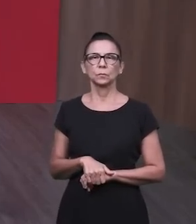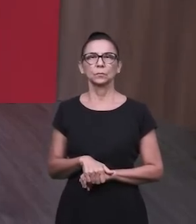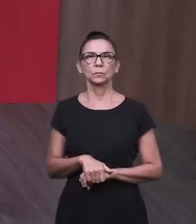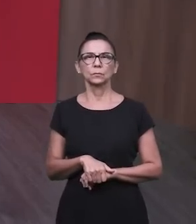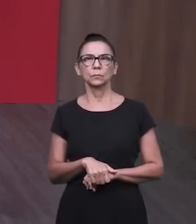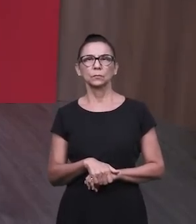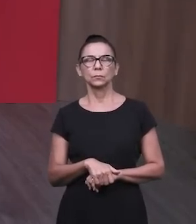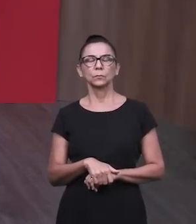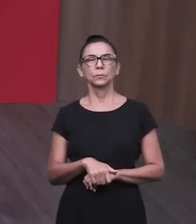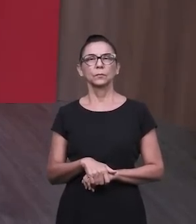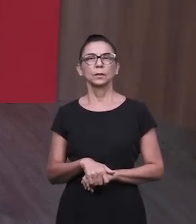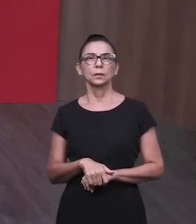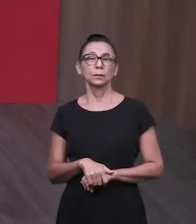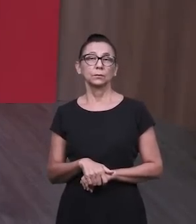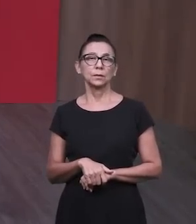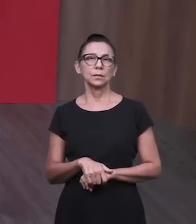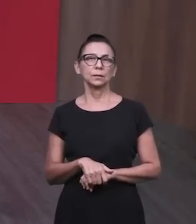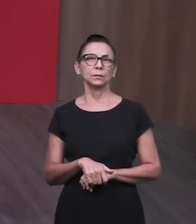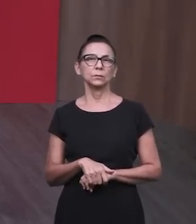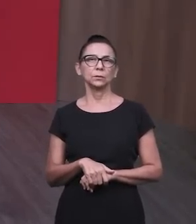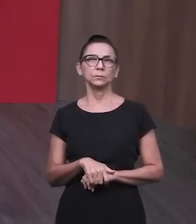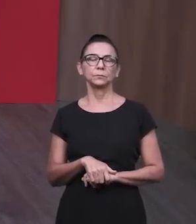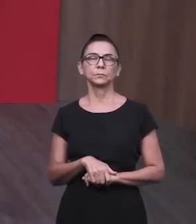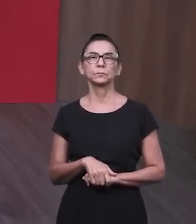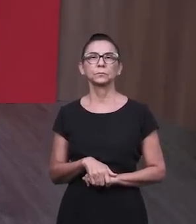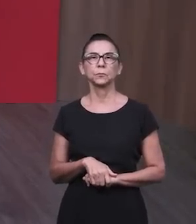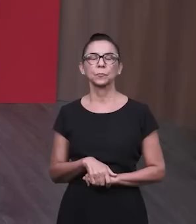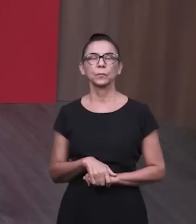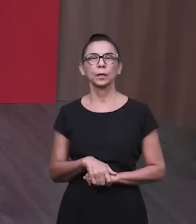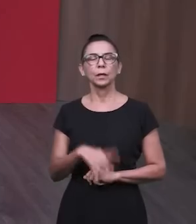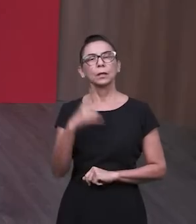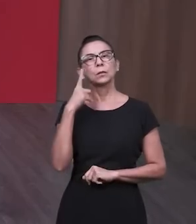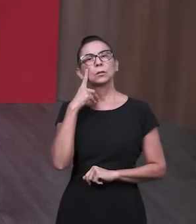e aqui meio que de improviso, eu comecei a tentar lembrar um